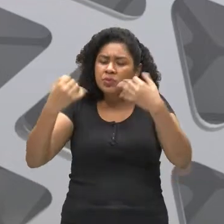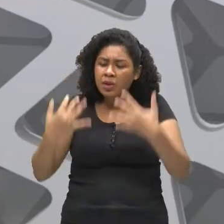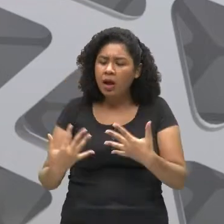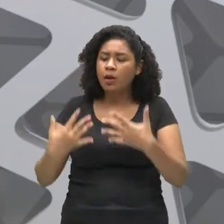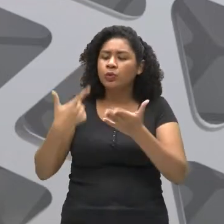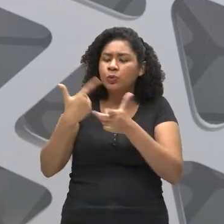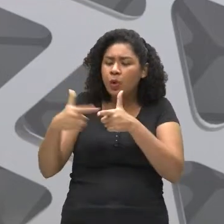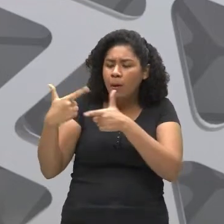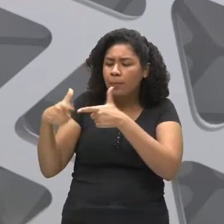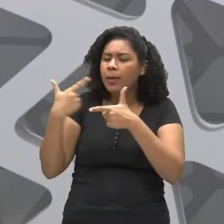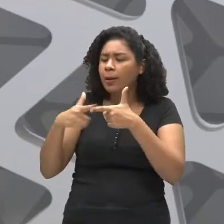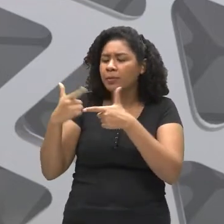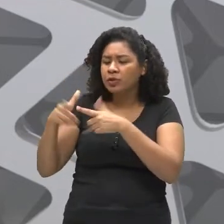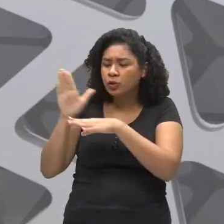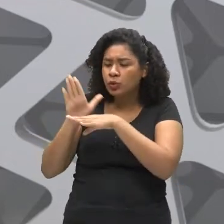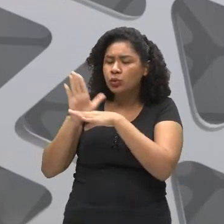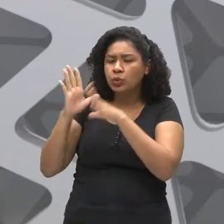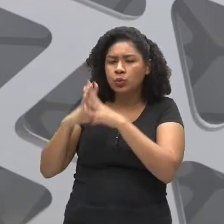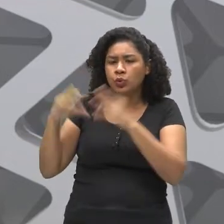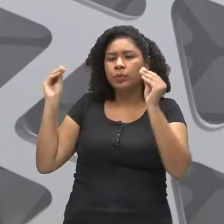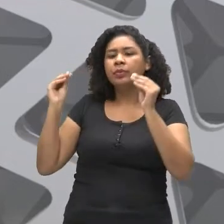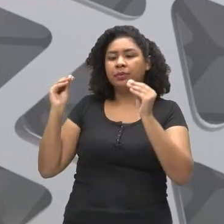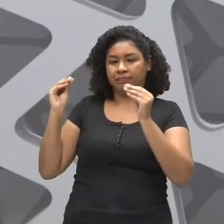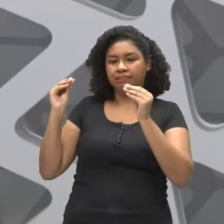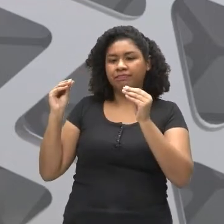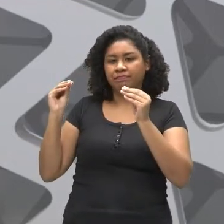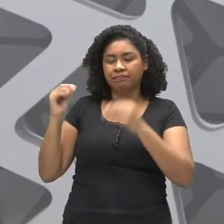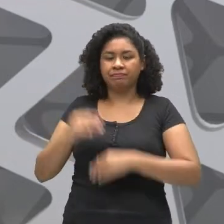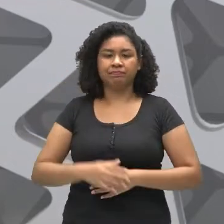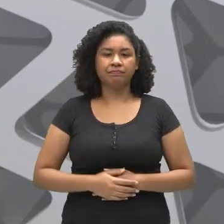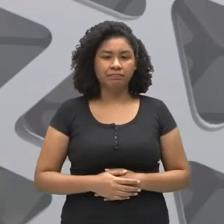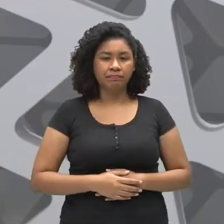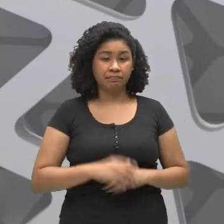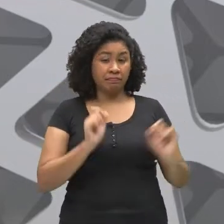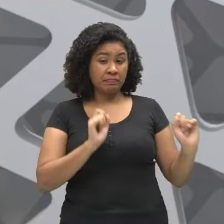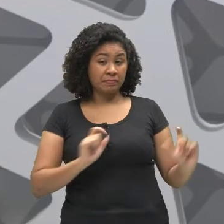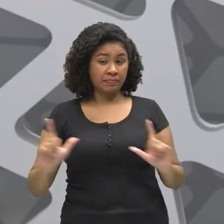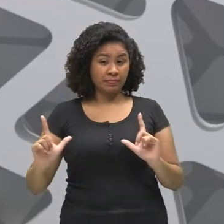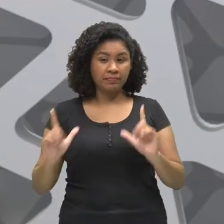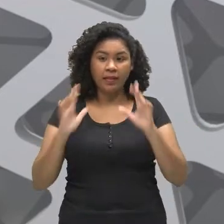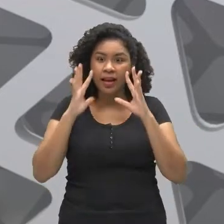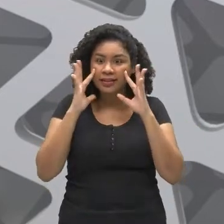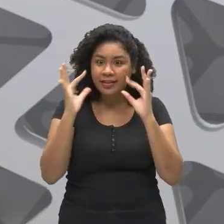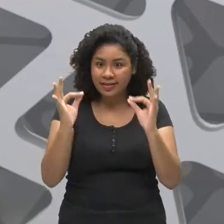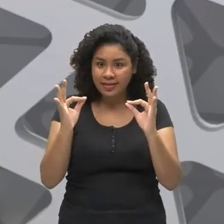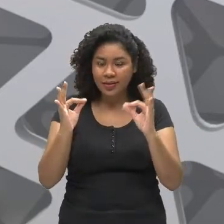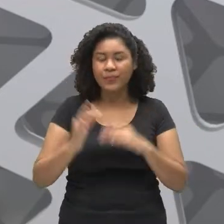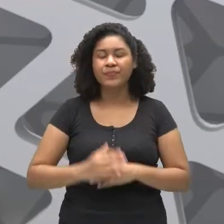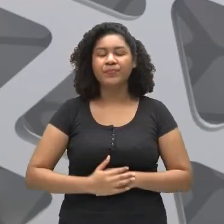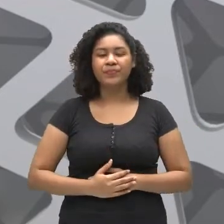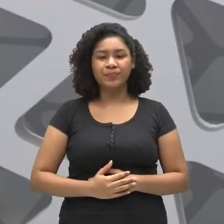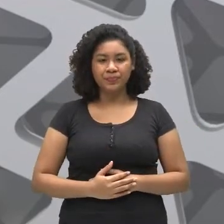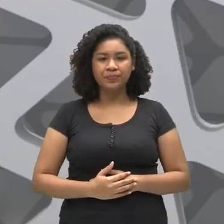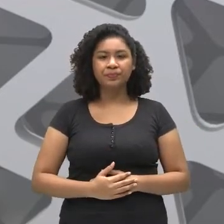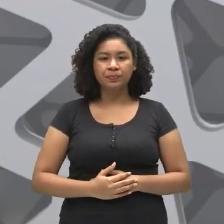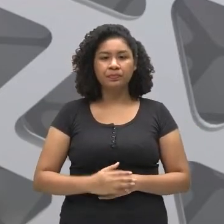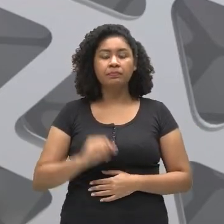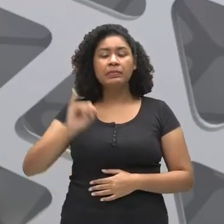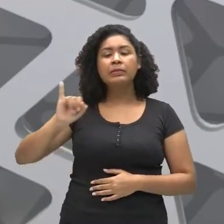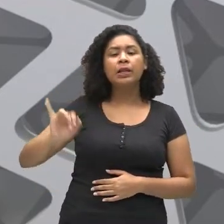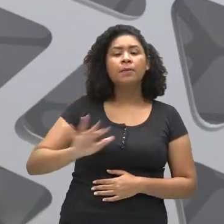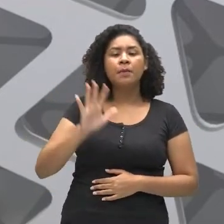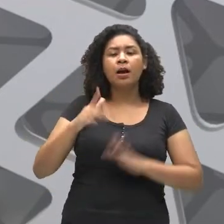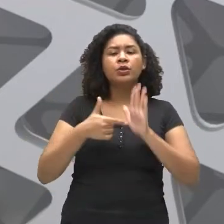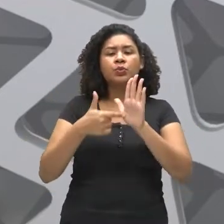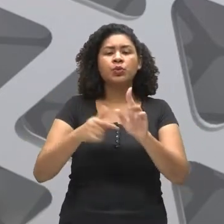solucionar. Se vocês observarem a próxima imagem que eu vou trazer para vocês, tá? Ela é um redesenho, mas vocês vão observar